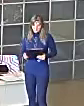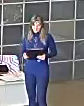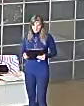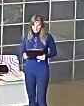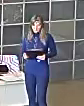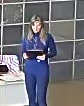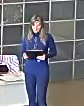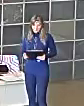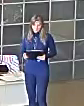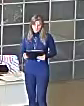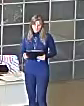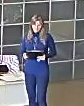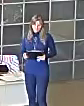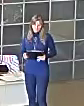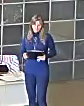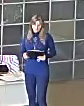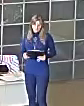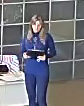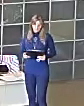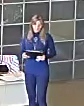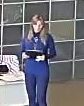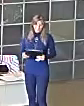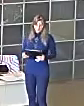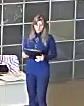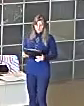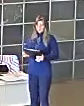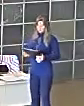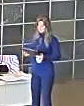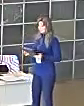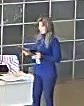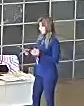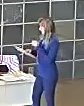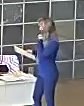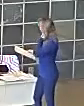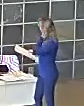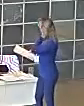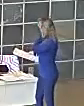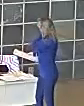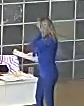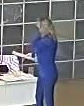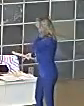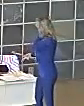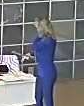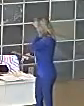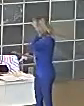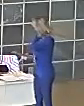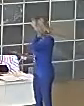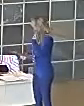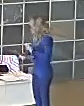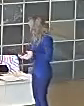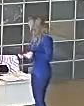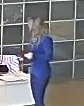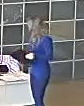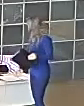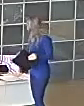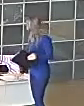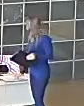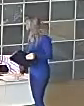audiência pública de solicitação eu como presidente dessa comissão irei atender e providenciar de maneira